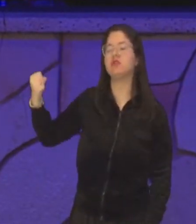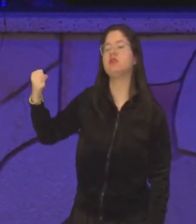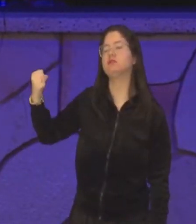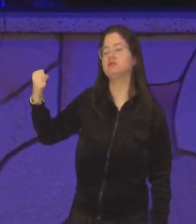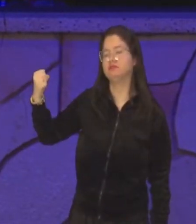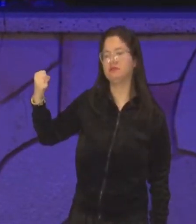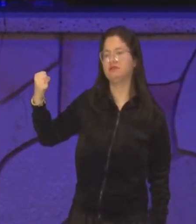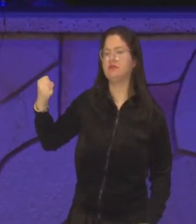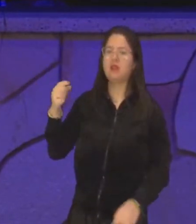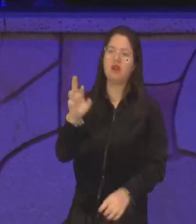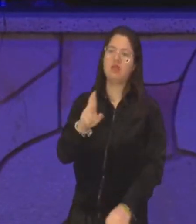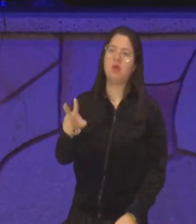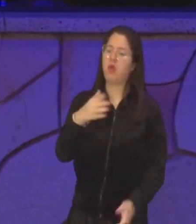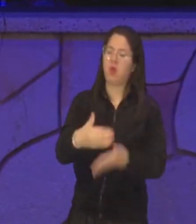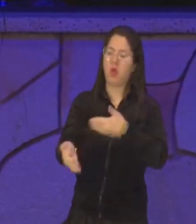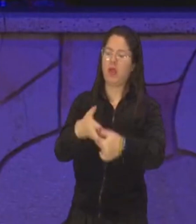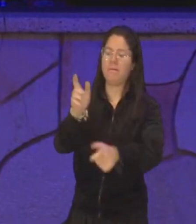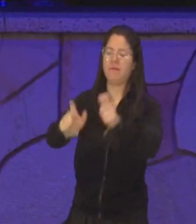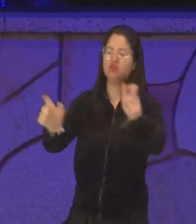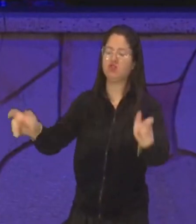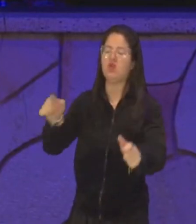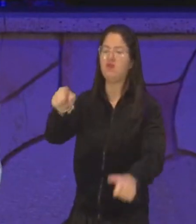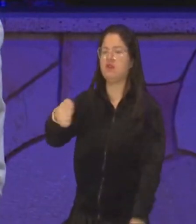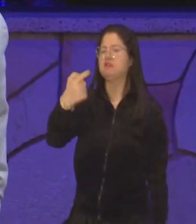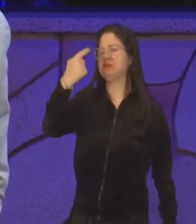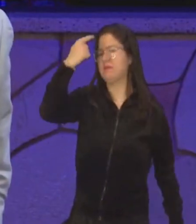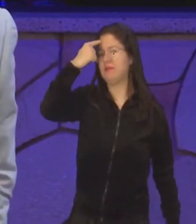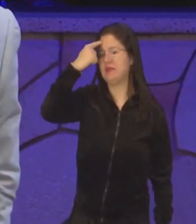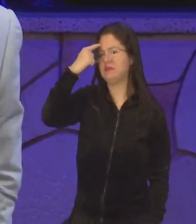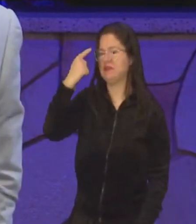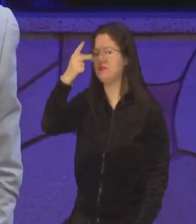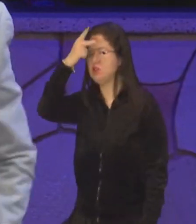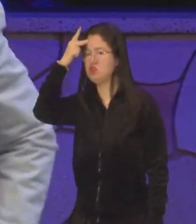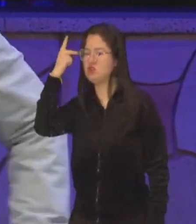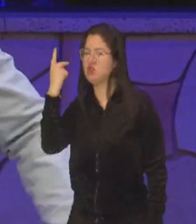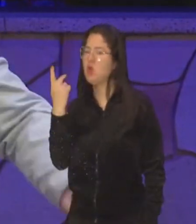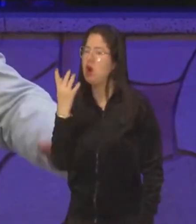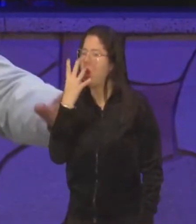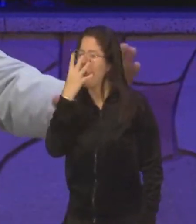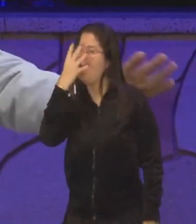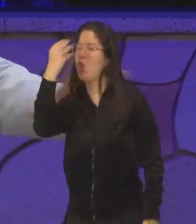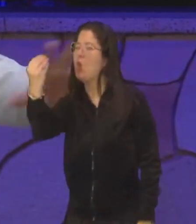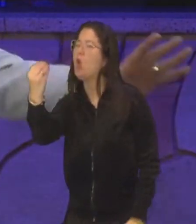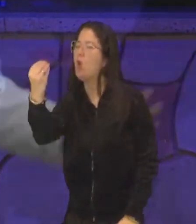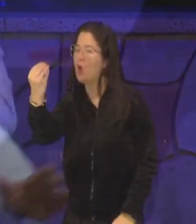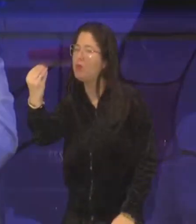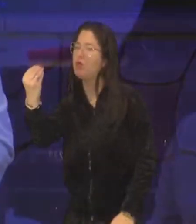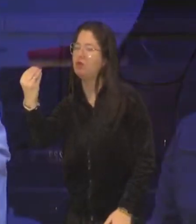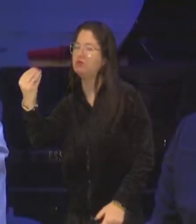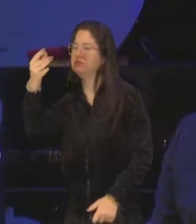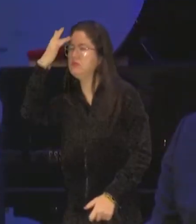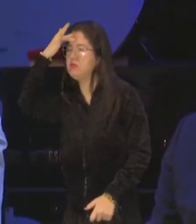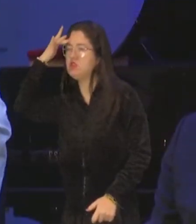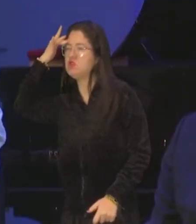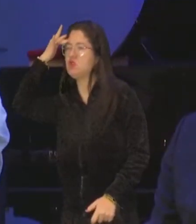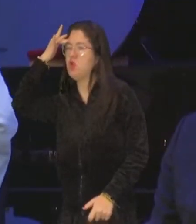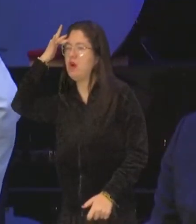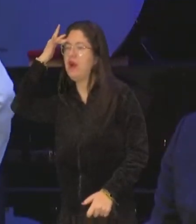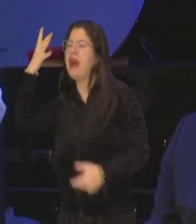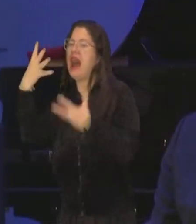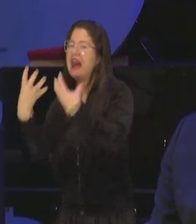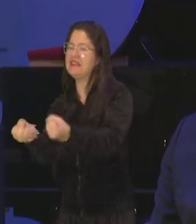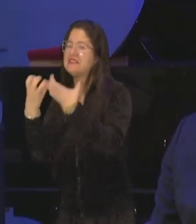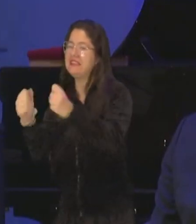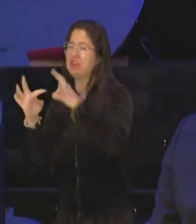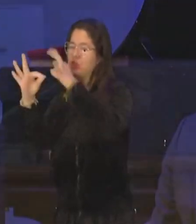Não é qualquer pessoa não, irmão. Você pensa que lobo é qualquer pessoa? Não. Ovelha que é ingênuo, que aceita tudo. Lobo não, lobo